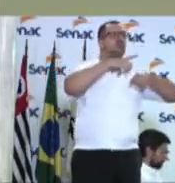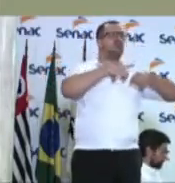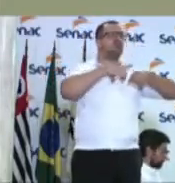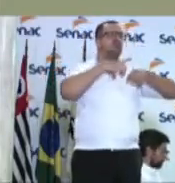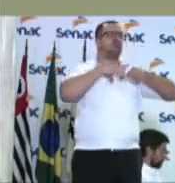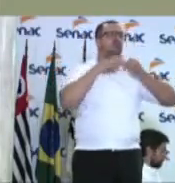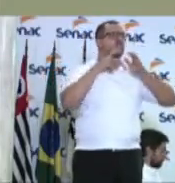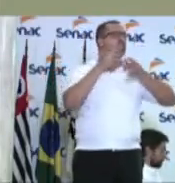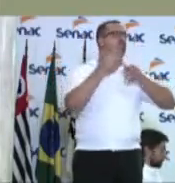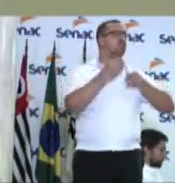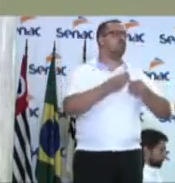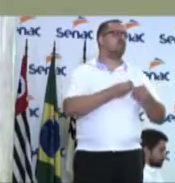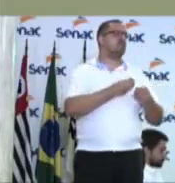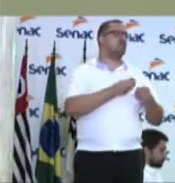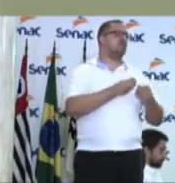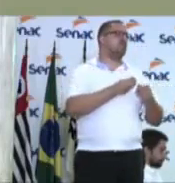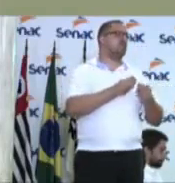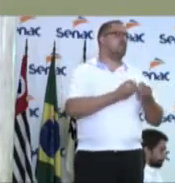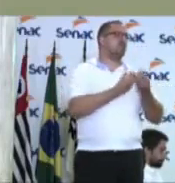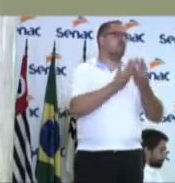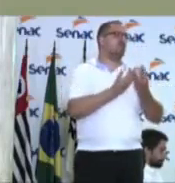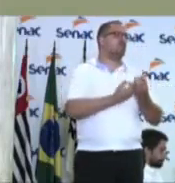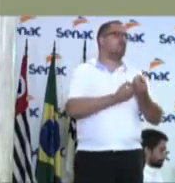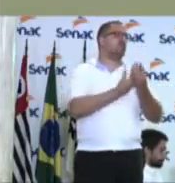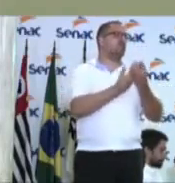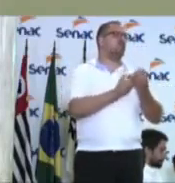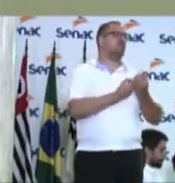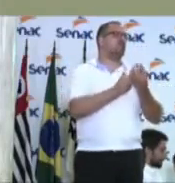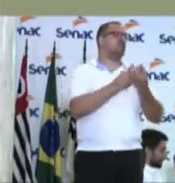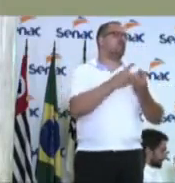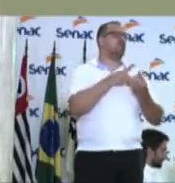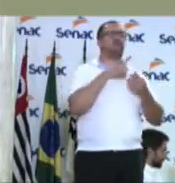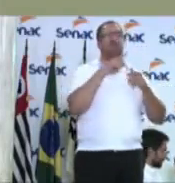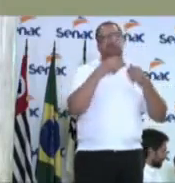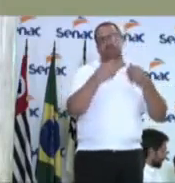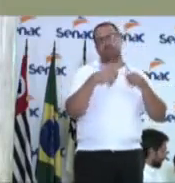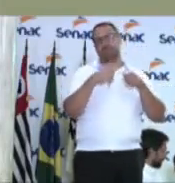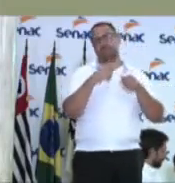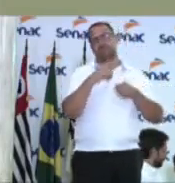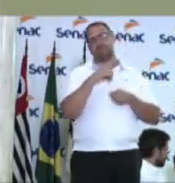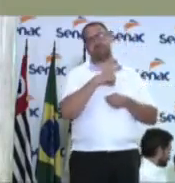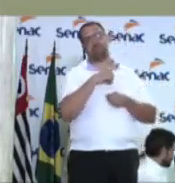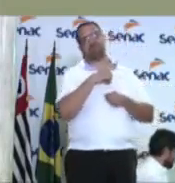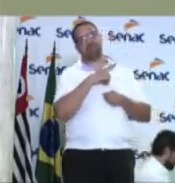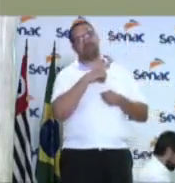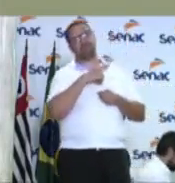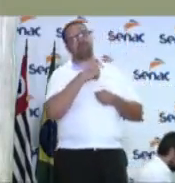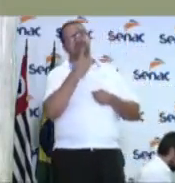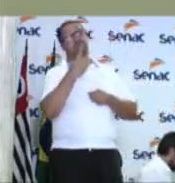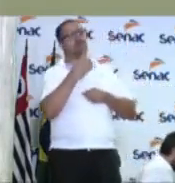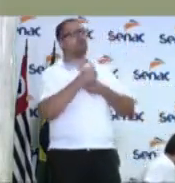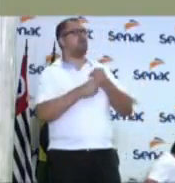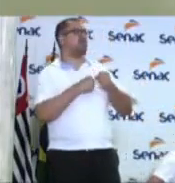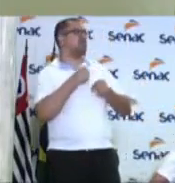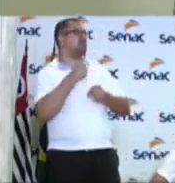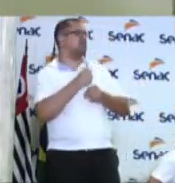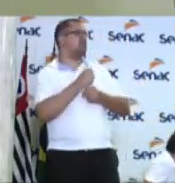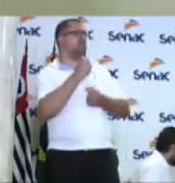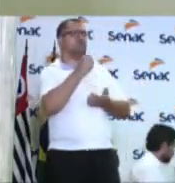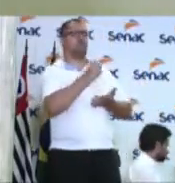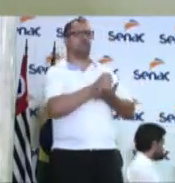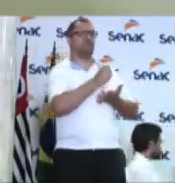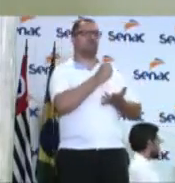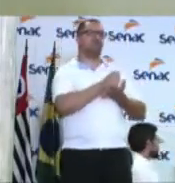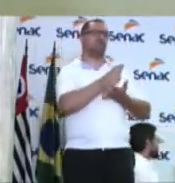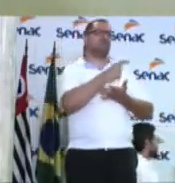conteúdo, enfim, para todas as mídias que a gente precisa durante o tempo que a gente precisa, enfim, um ano gerando conteúdo. Uma marca que